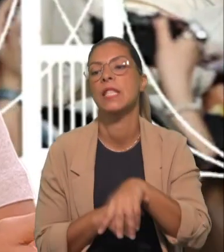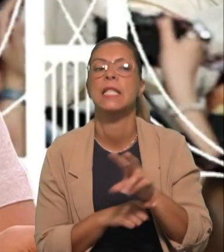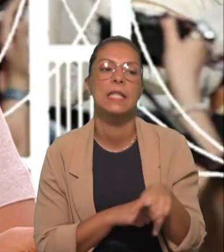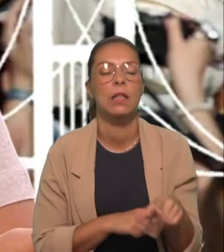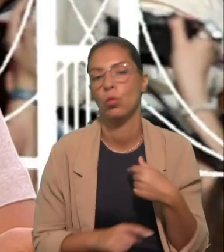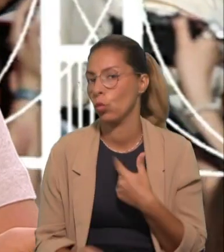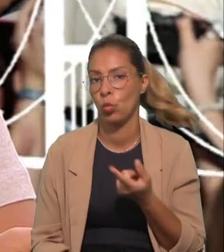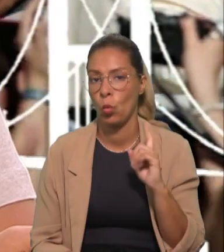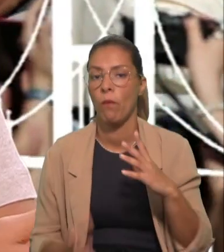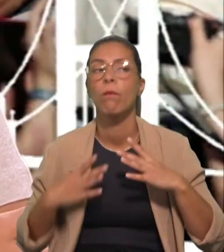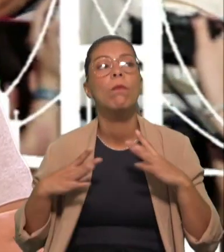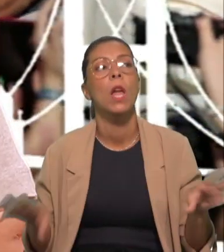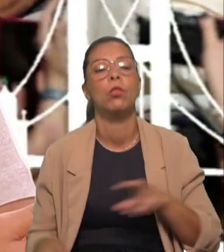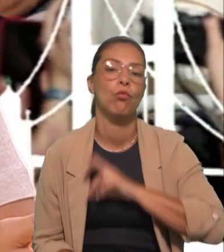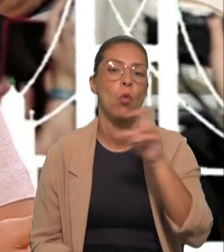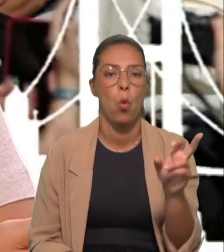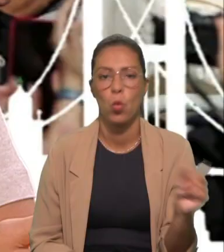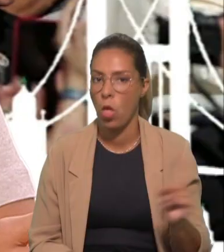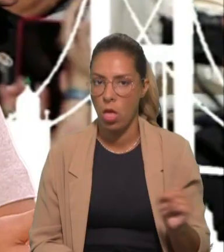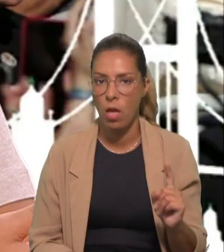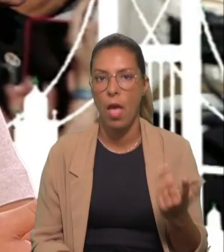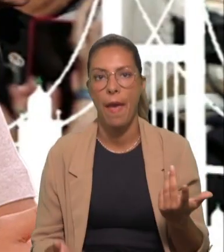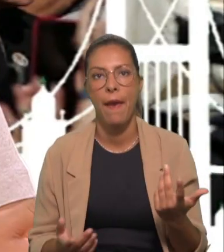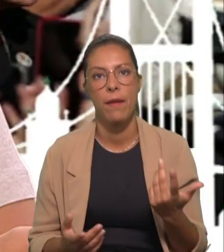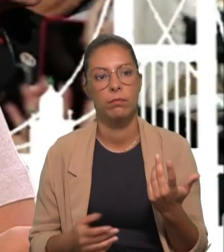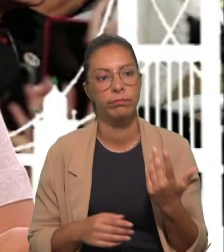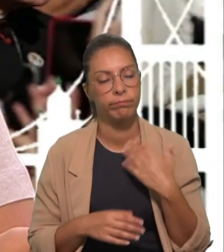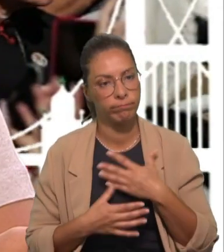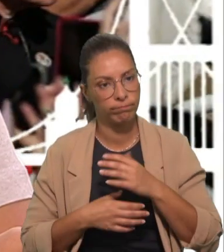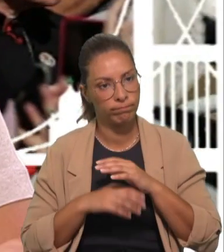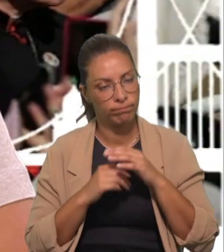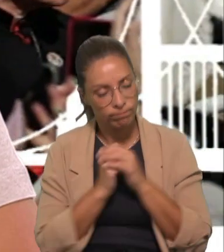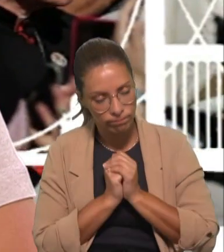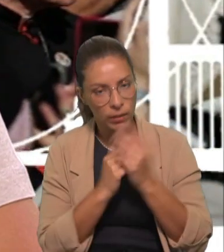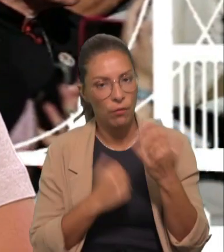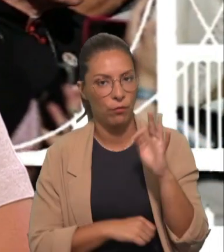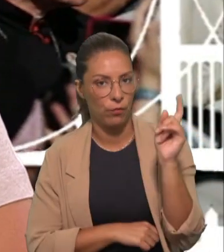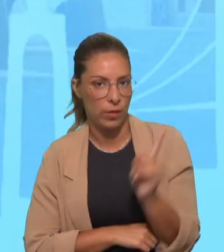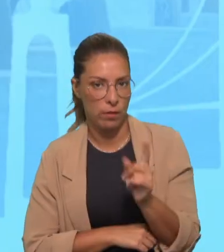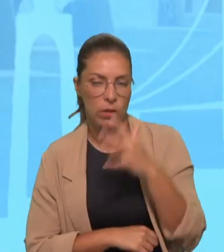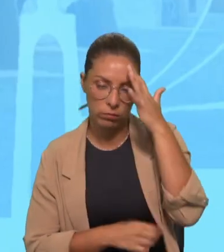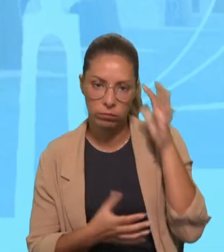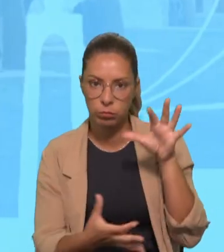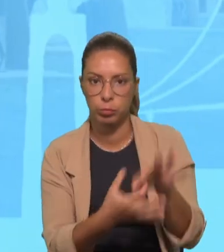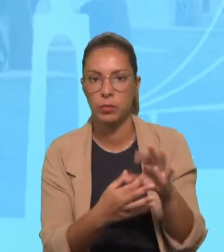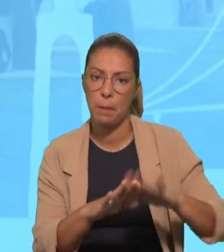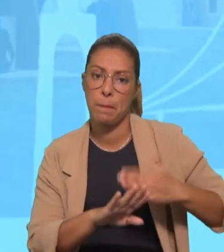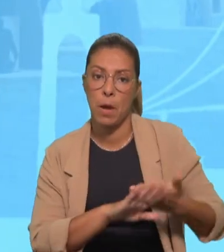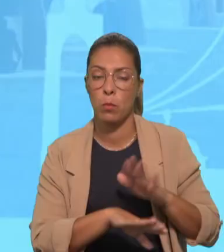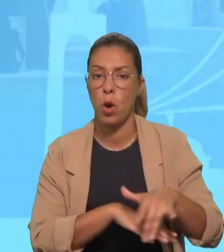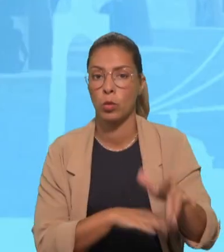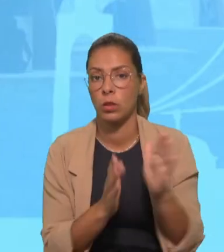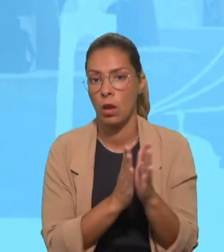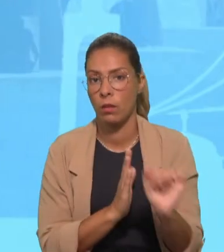não vamos de férias, vamos como testemunhas de fé que queremos fazer algo. Isso reforça o teu compromisso com a Igreja depois, ao longo do ano, na tua